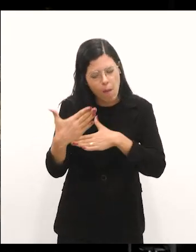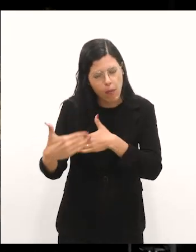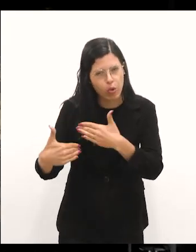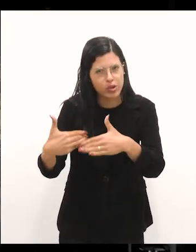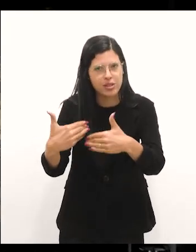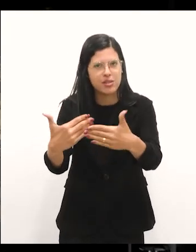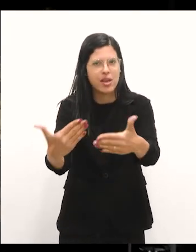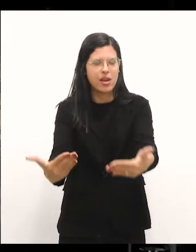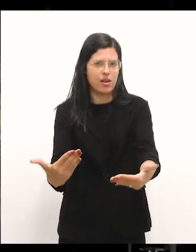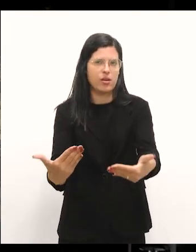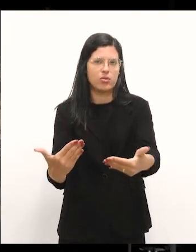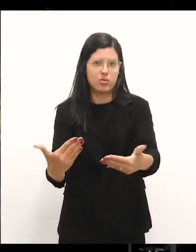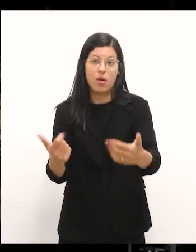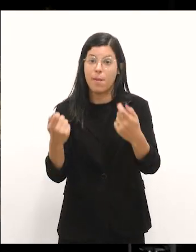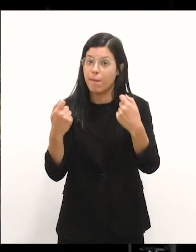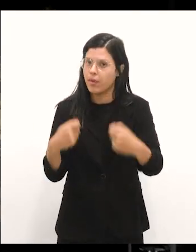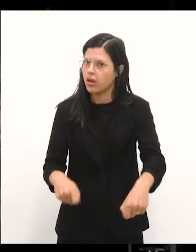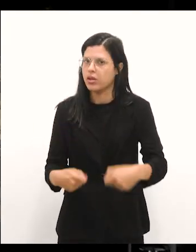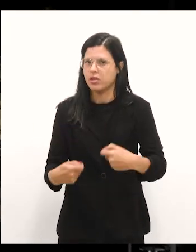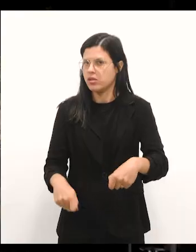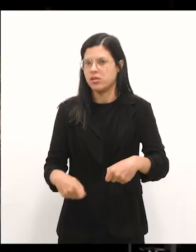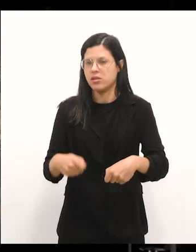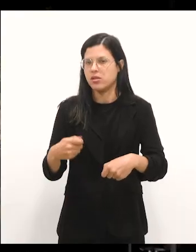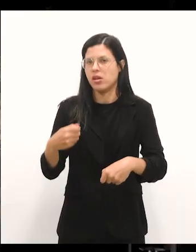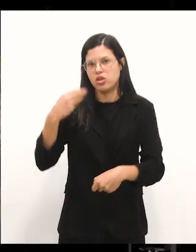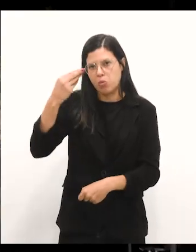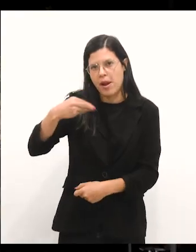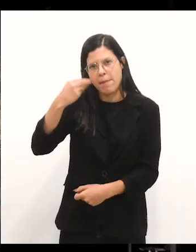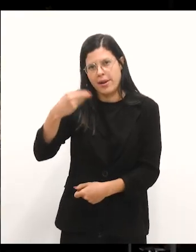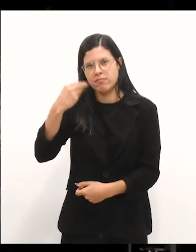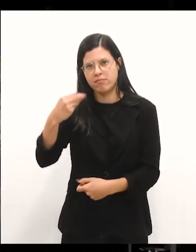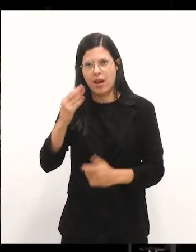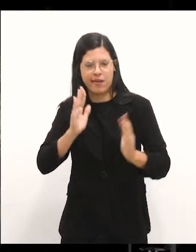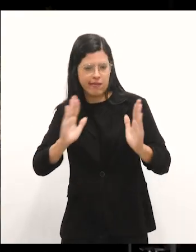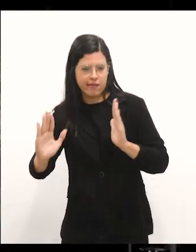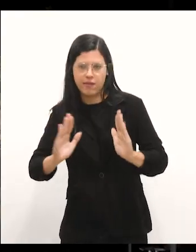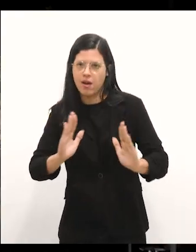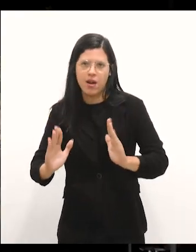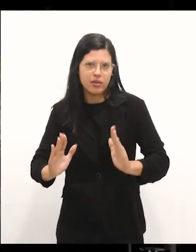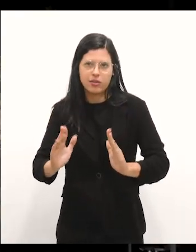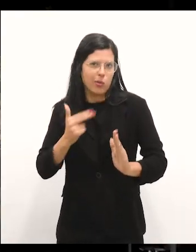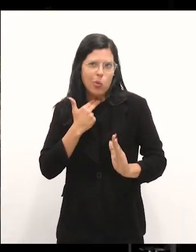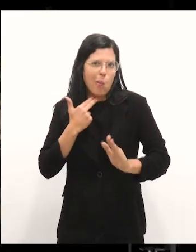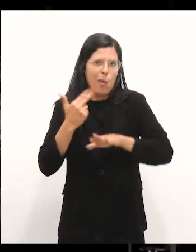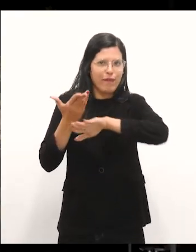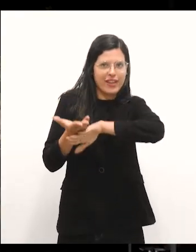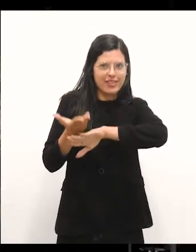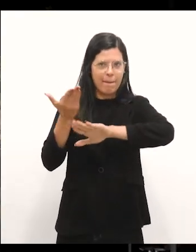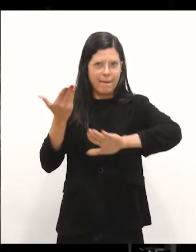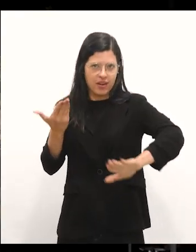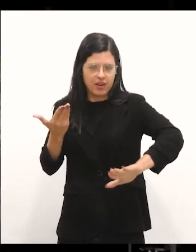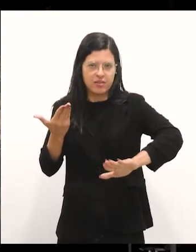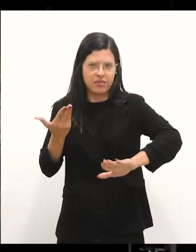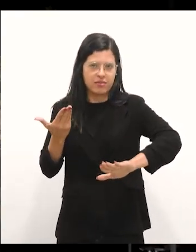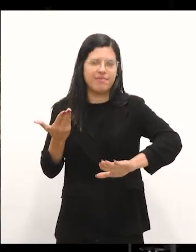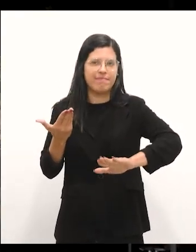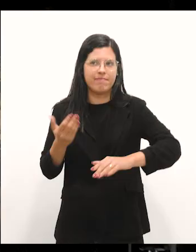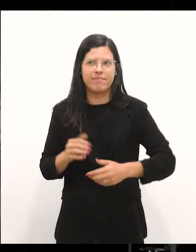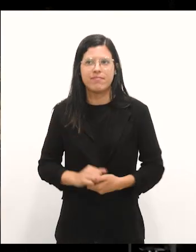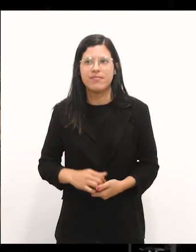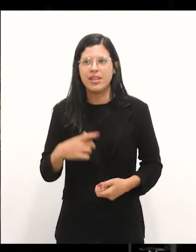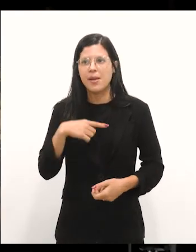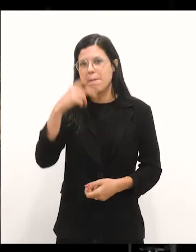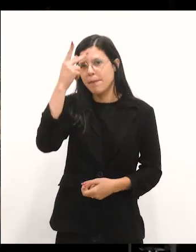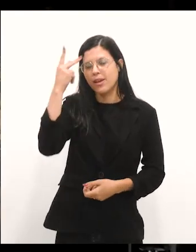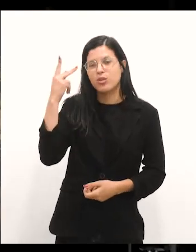pedra preciosa. Então ele tem que passar por aquilo. Então o indivíduo não pode ficar distante daquilo. Ele vai estar. Aí